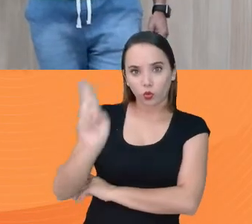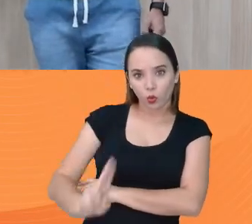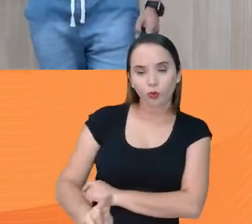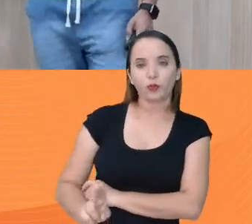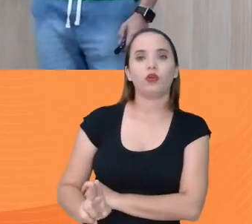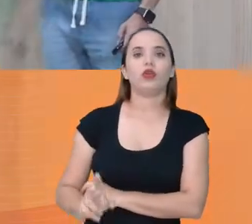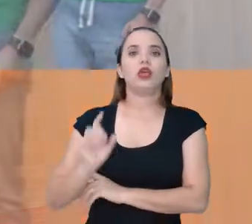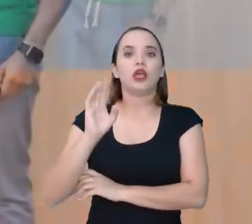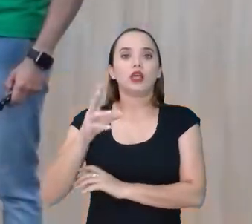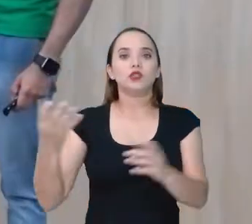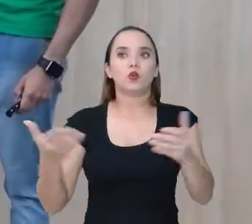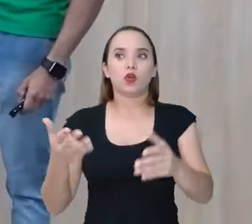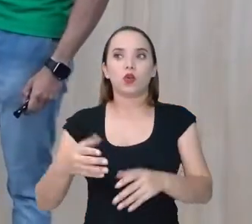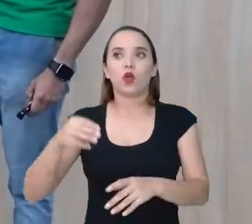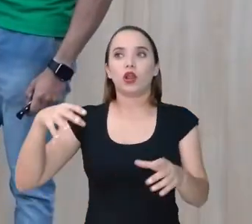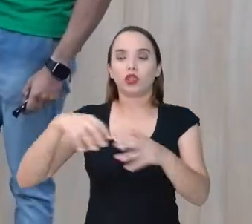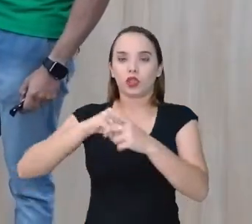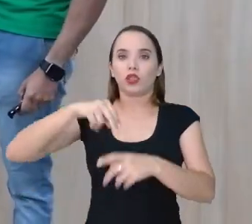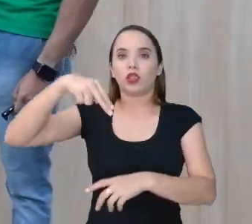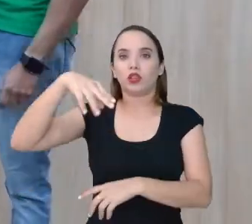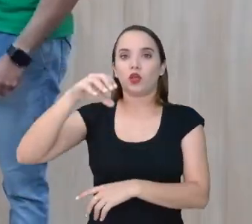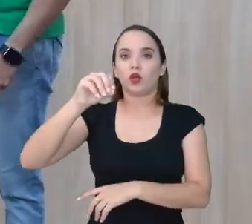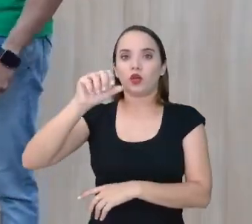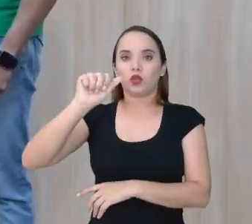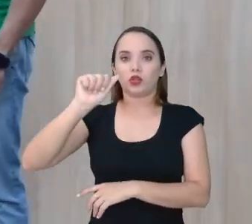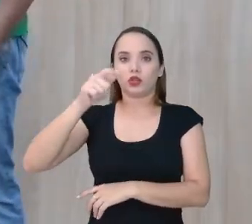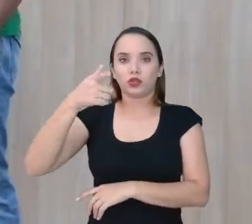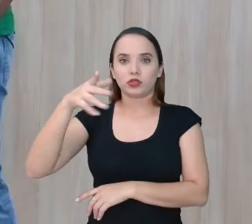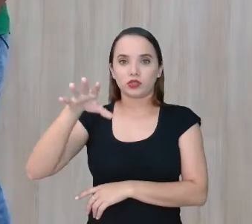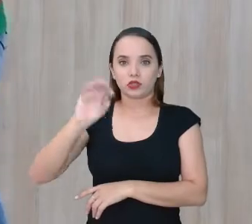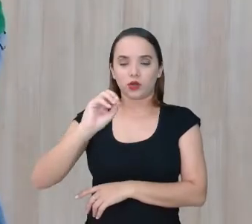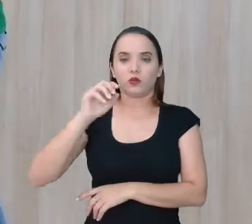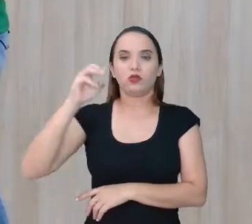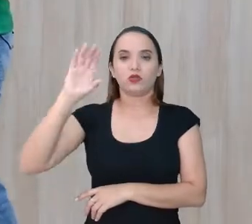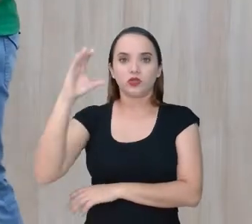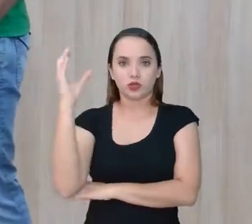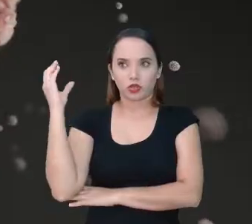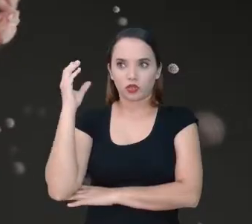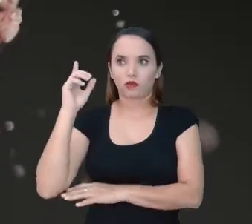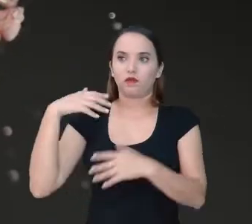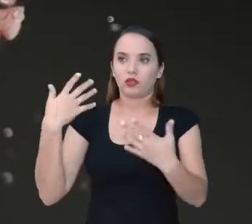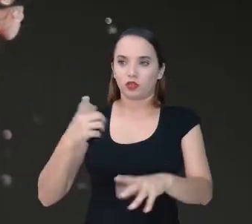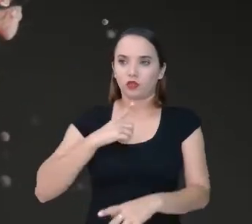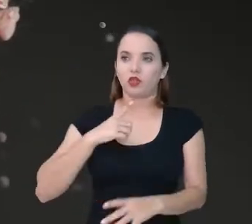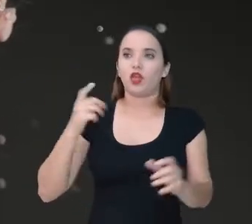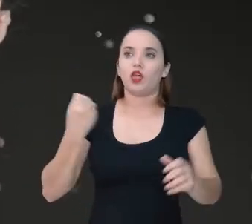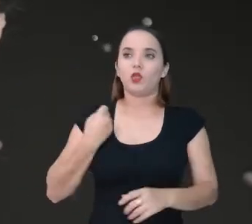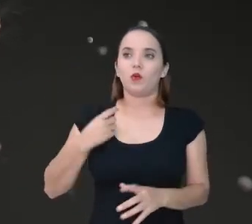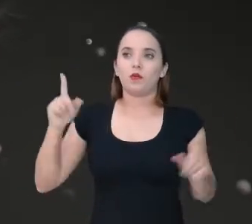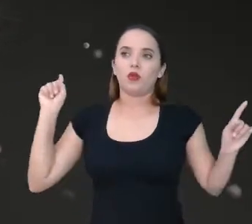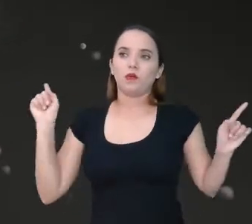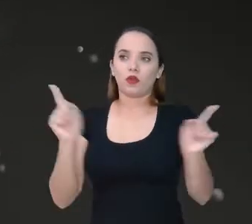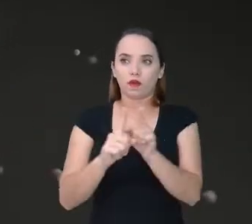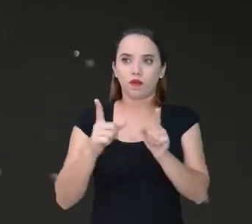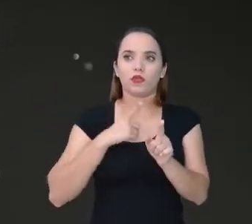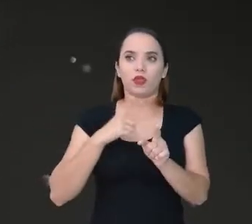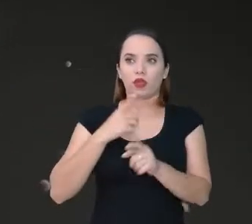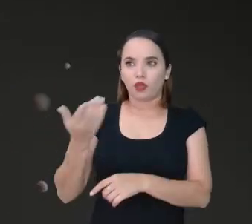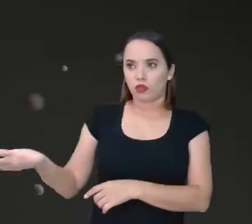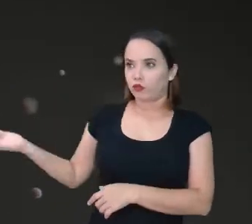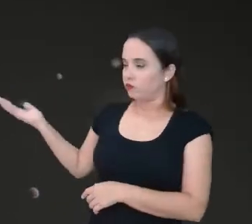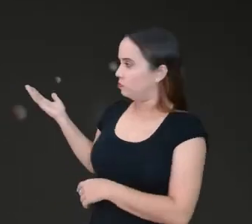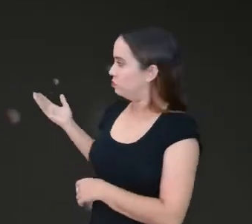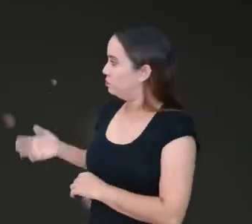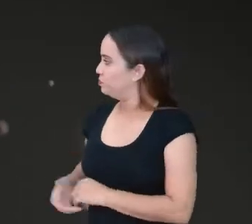forma de notação científica, certo? Os números aí que são muito pequenos, eu tenho aí, ó, qual